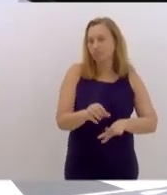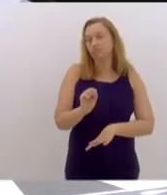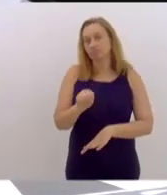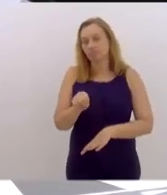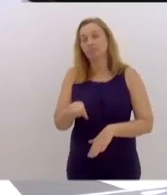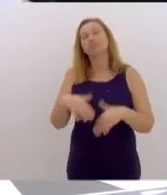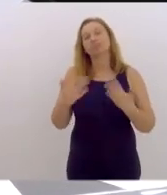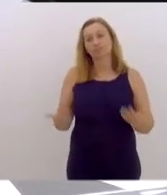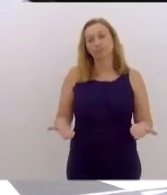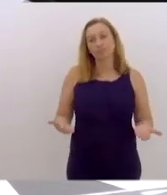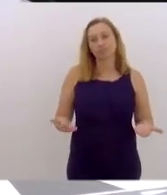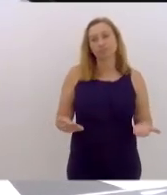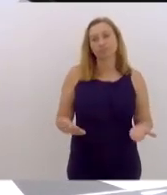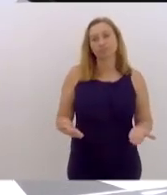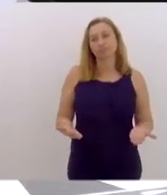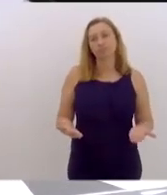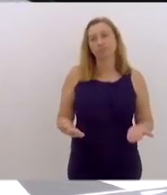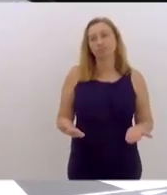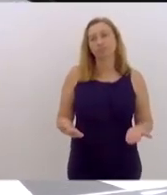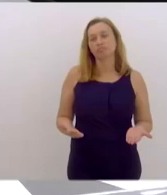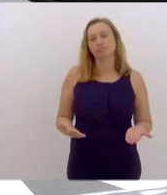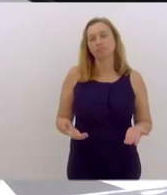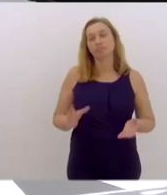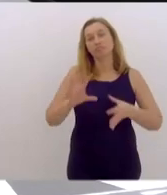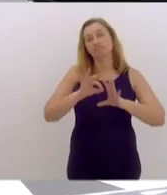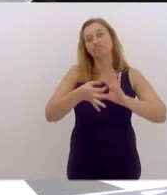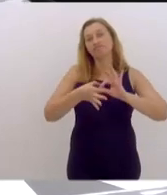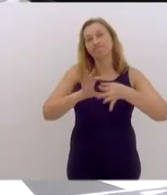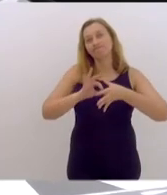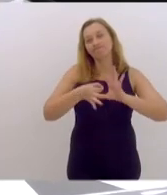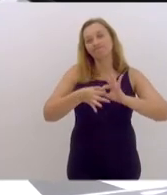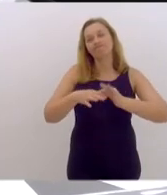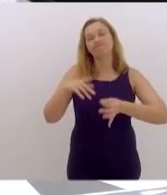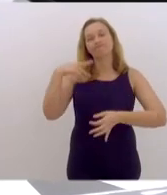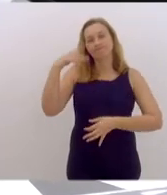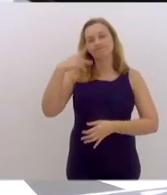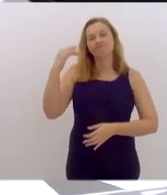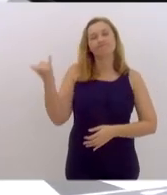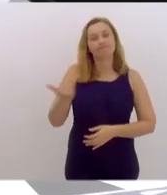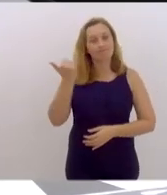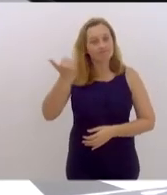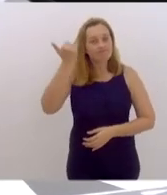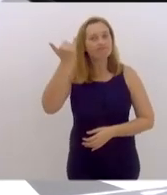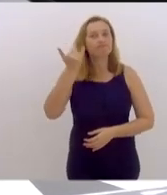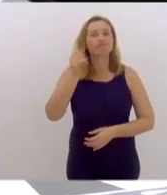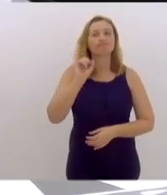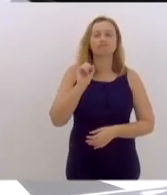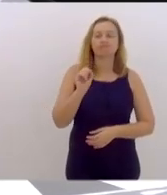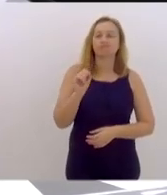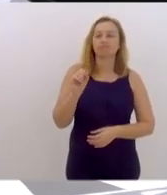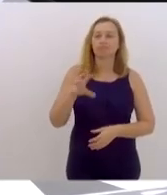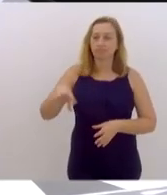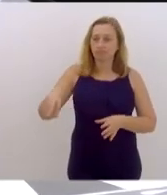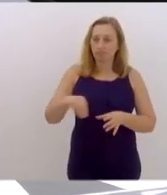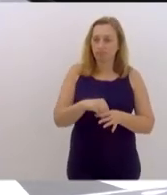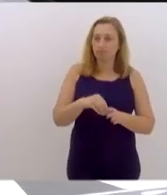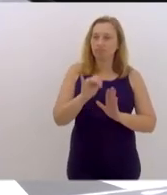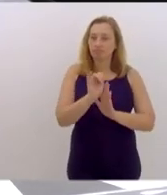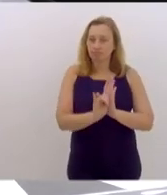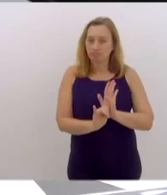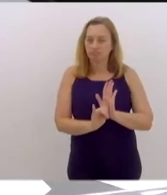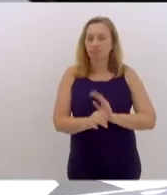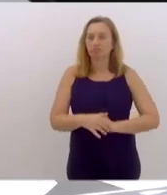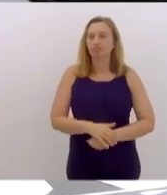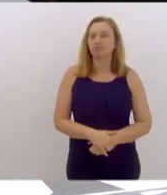Então acho que é são contexto político importante para que a gente coloca no relatório